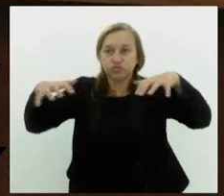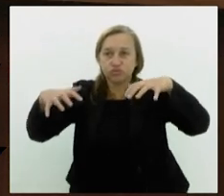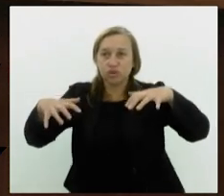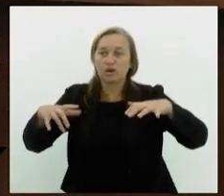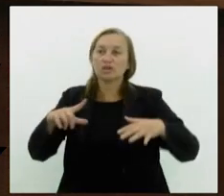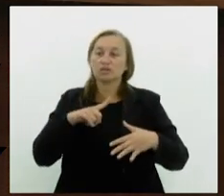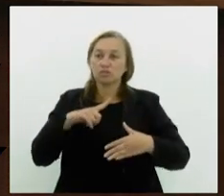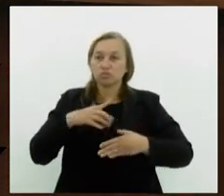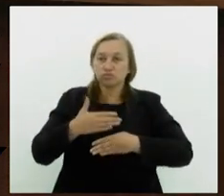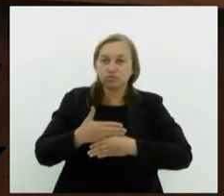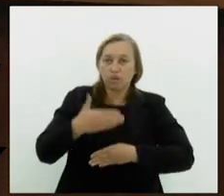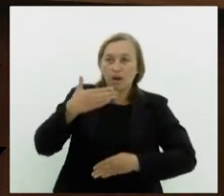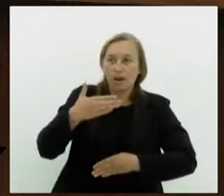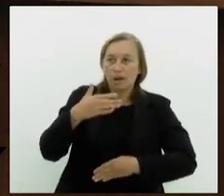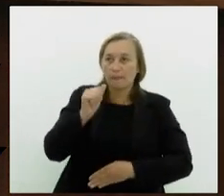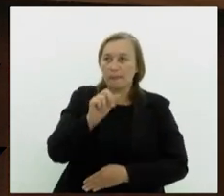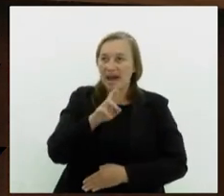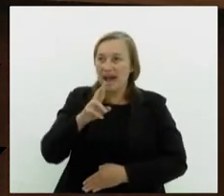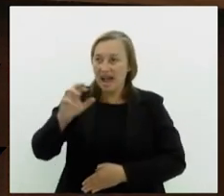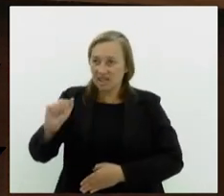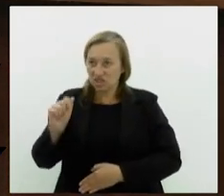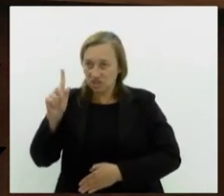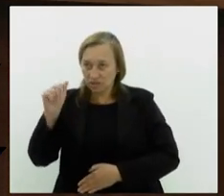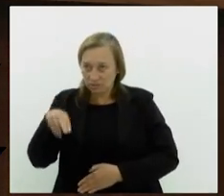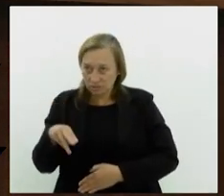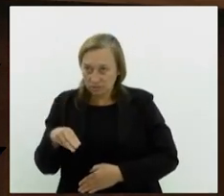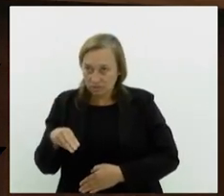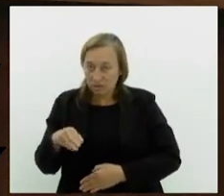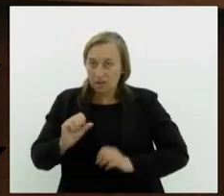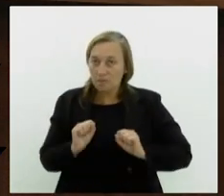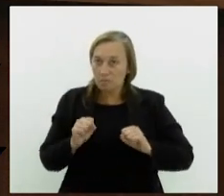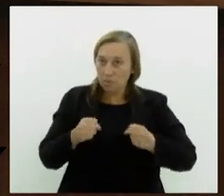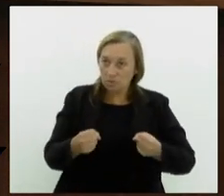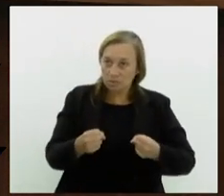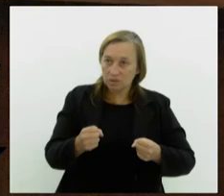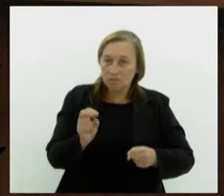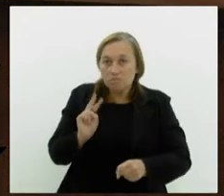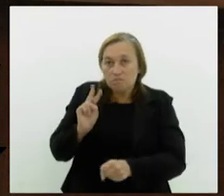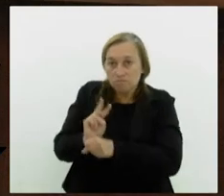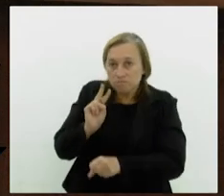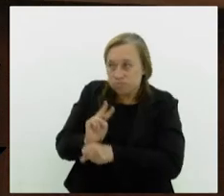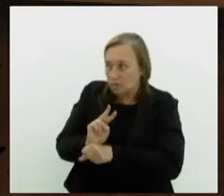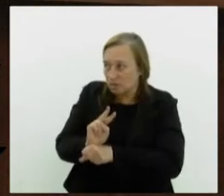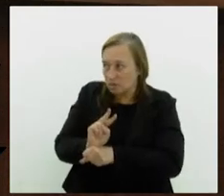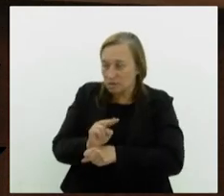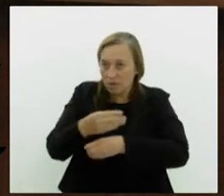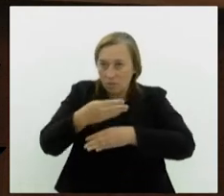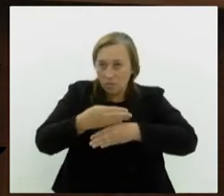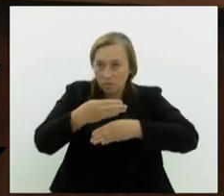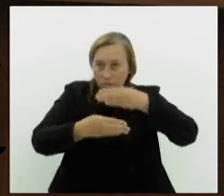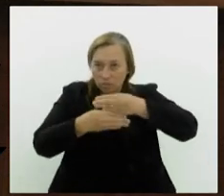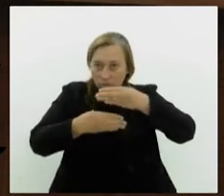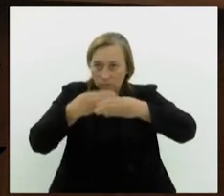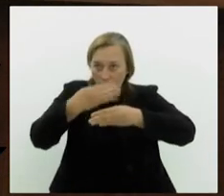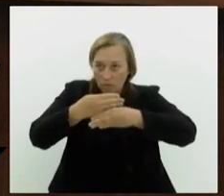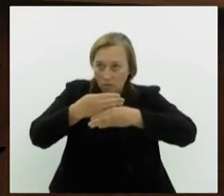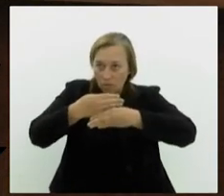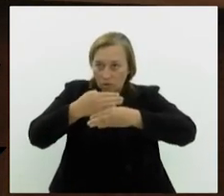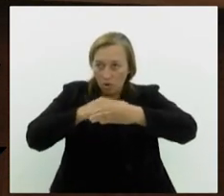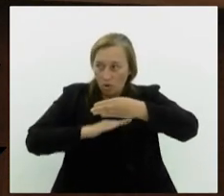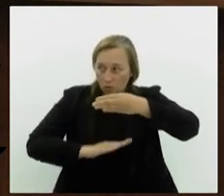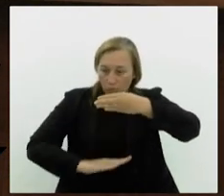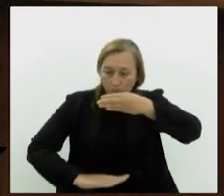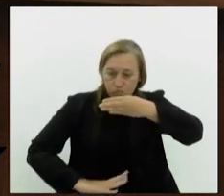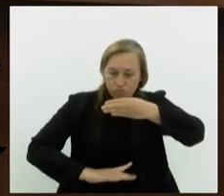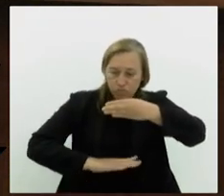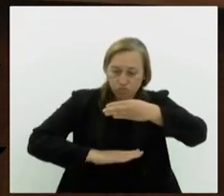é o primeiro sistema de defesa, de proteção, e com a inundação na parte